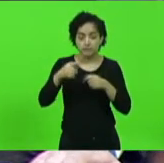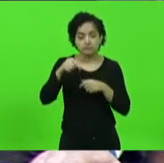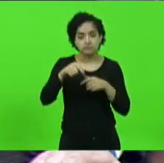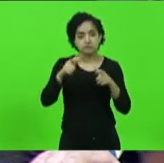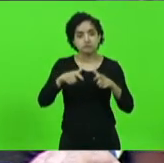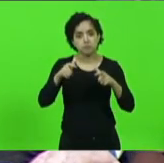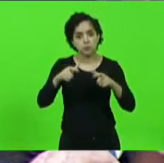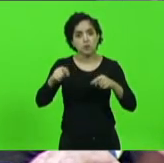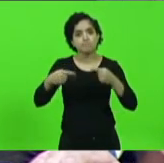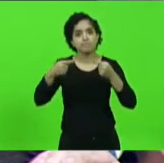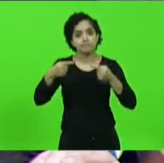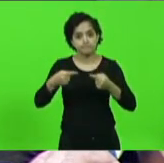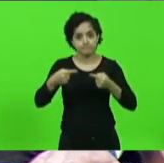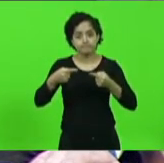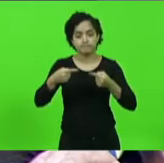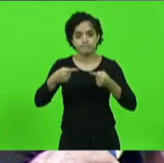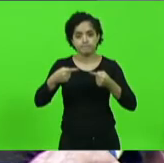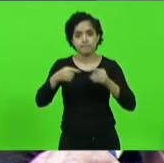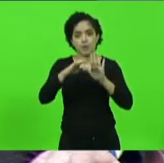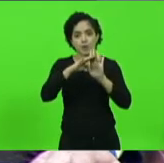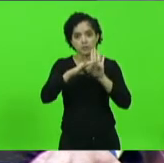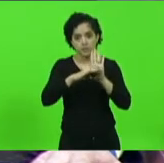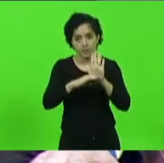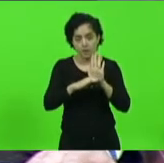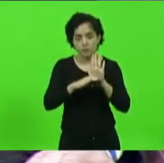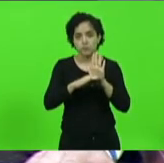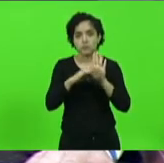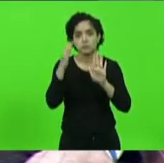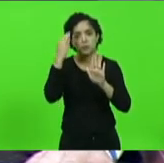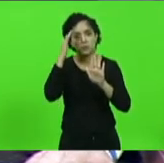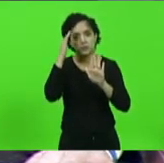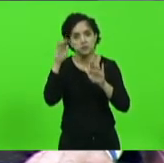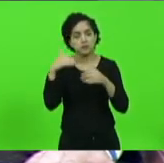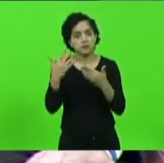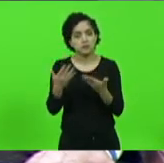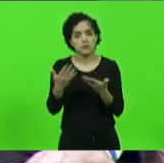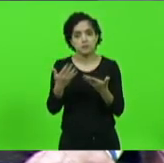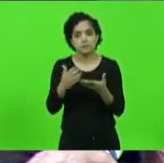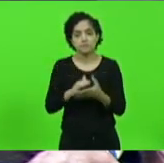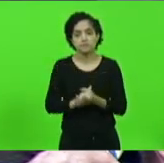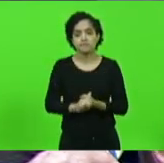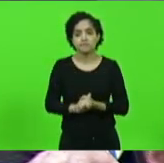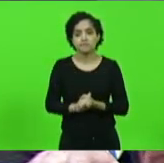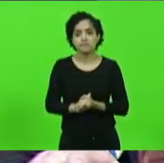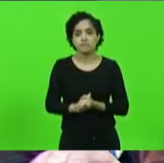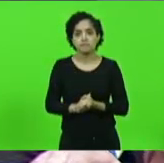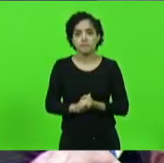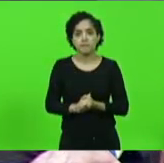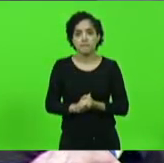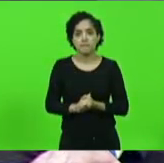lugar do enfrentamento, é o lugar das pautas. Quem não compreender isso aí não tem condições de estar aqui. Muito obrigado, senhor presidente.